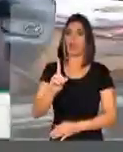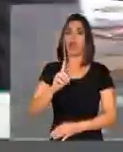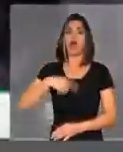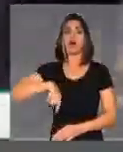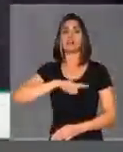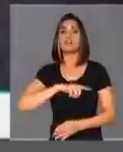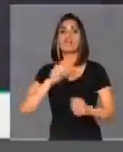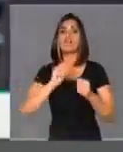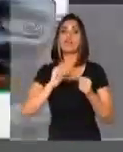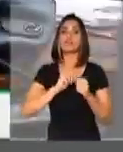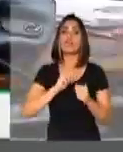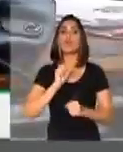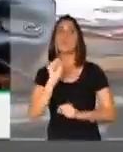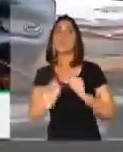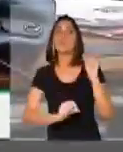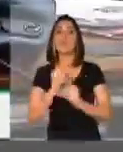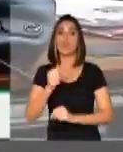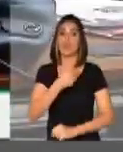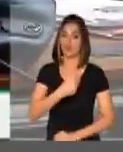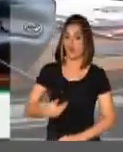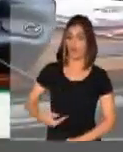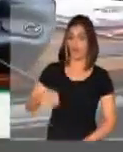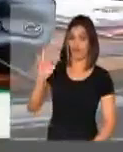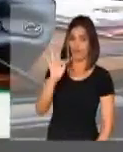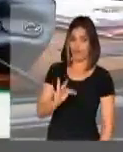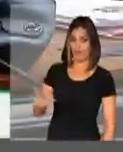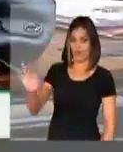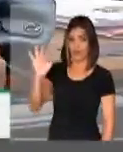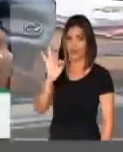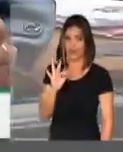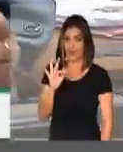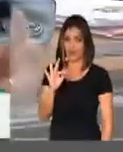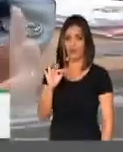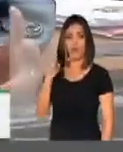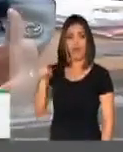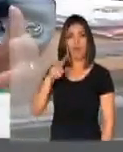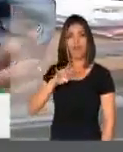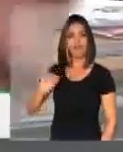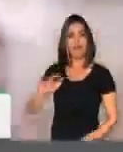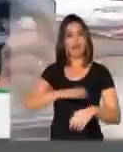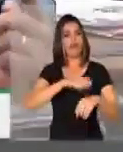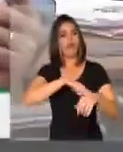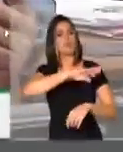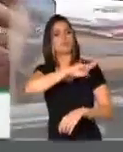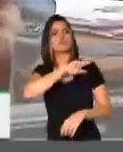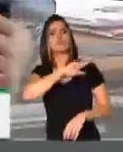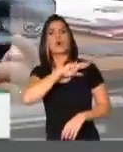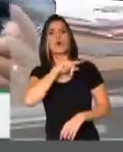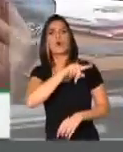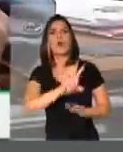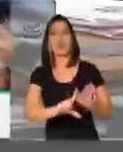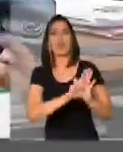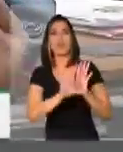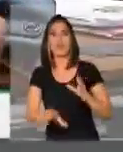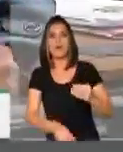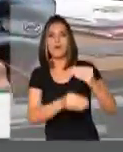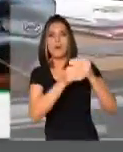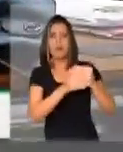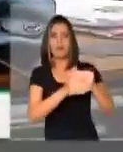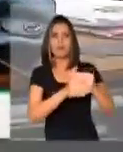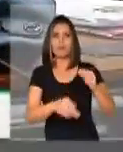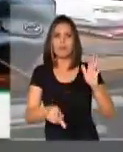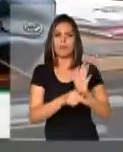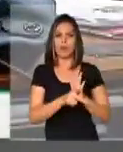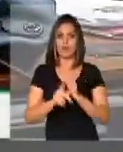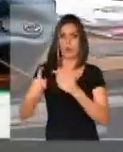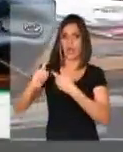cheque em branco para o Executivo Federal ao transferir essa competência por lei complementar de